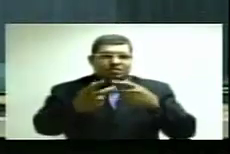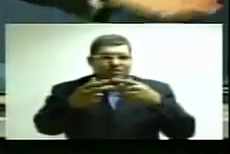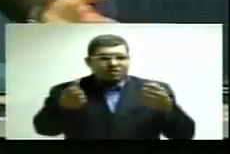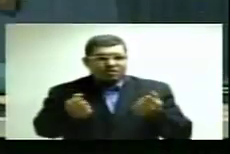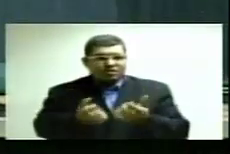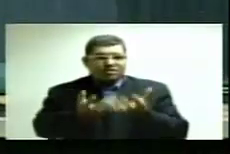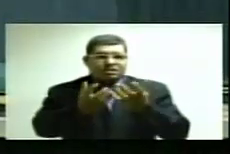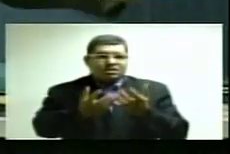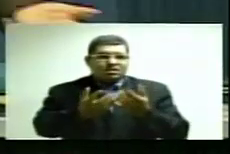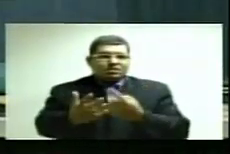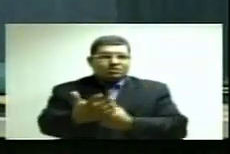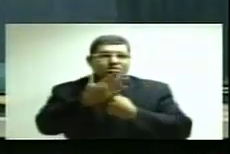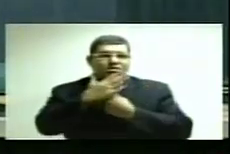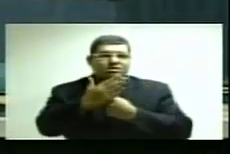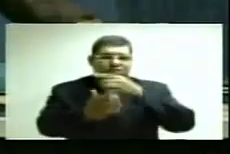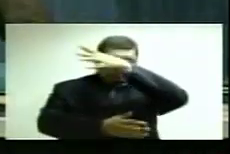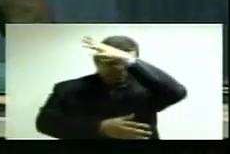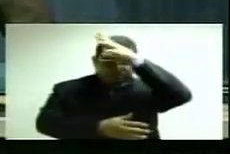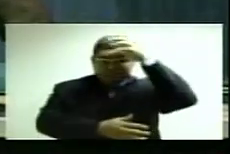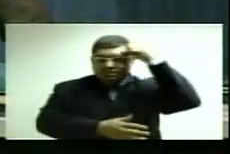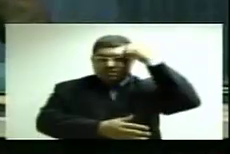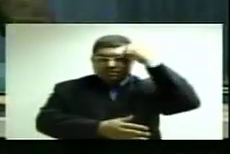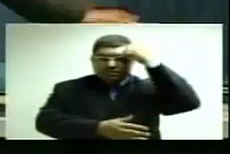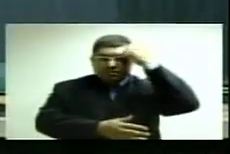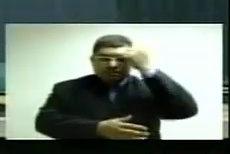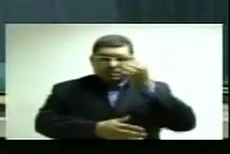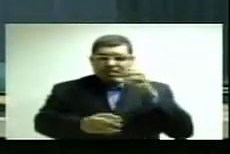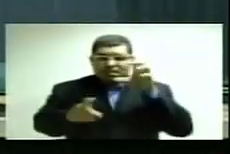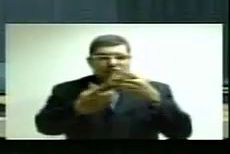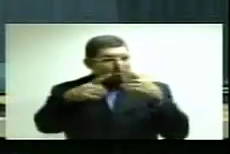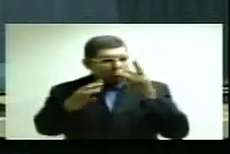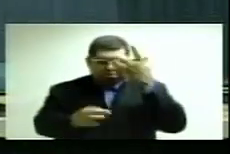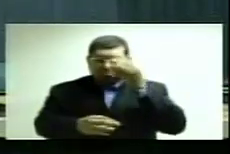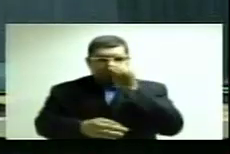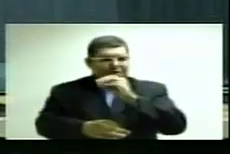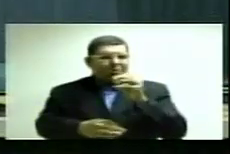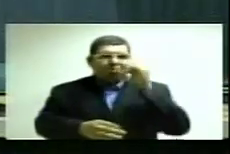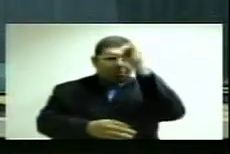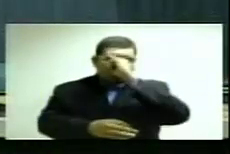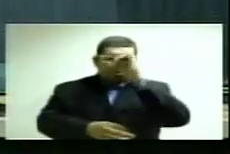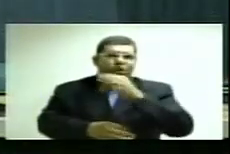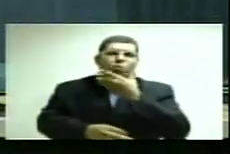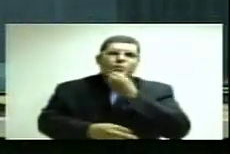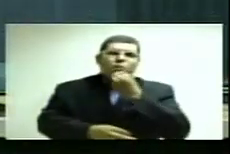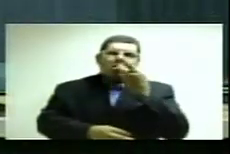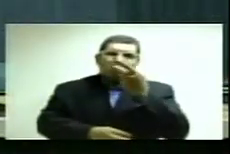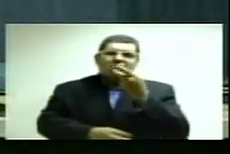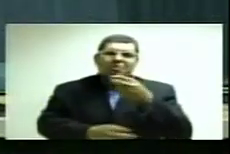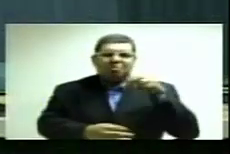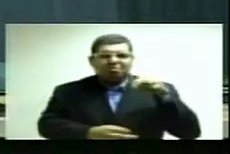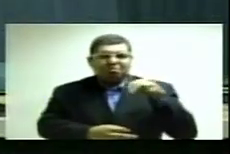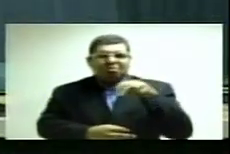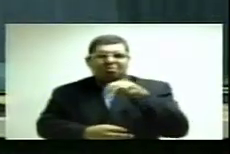onda de defesa da Amazônia, a crítica. Eu não estou nem aí para bobagem. O cara que diz que